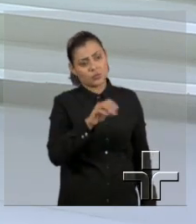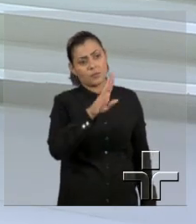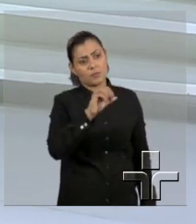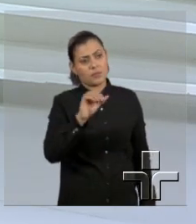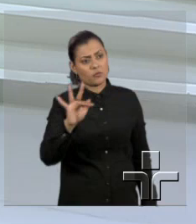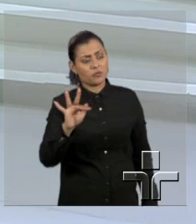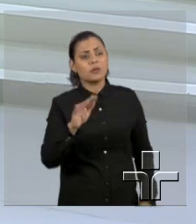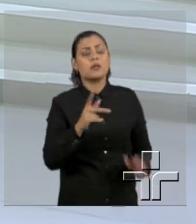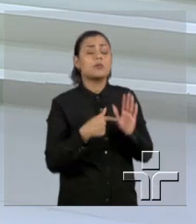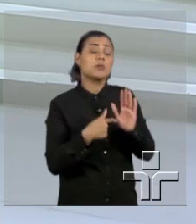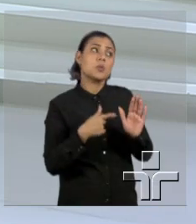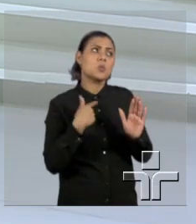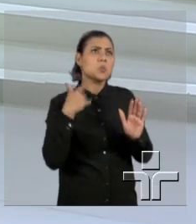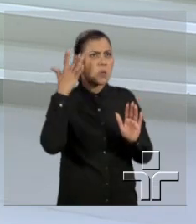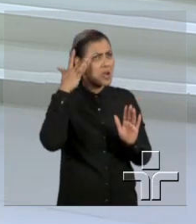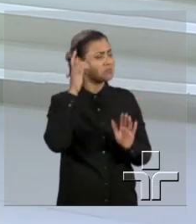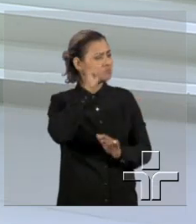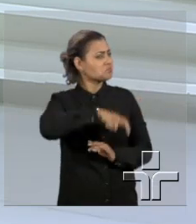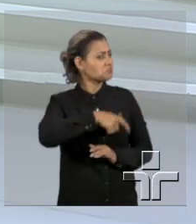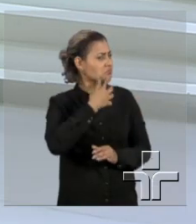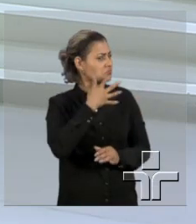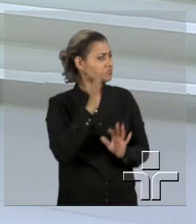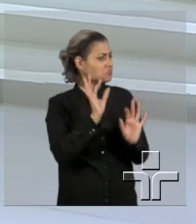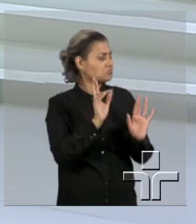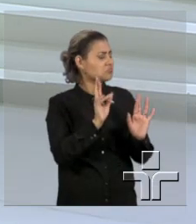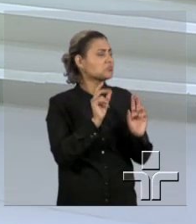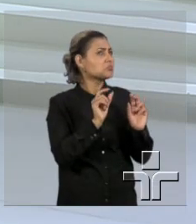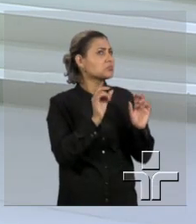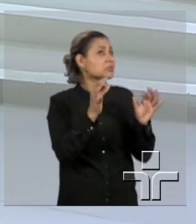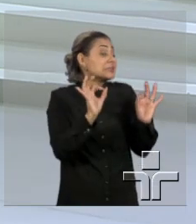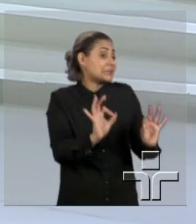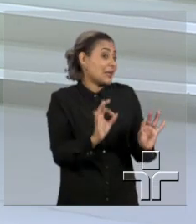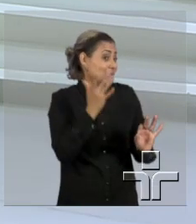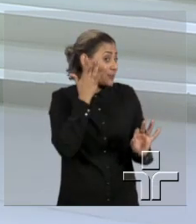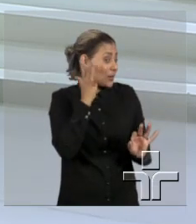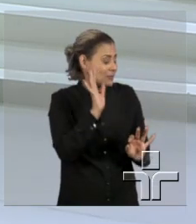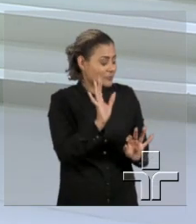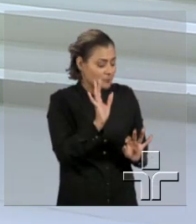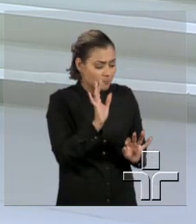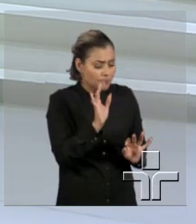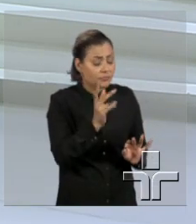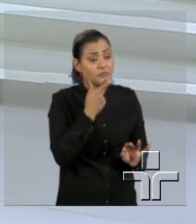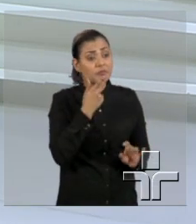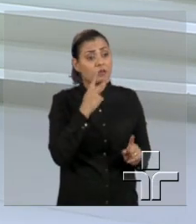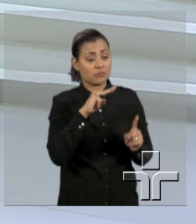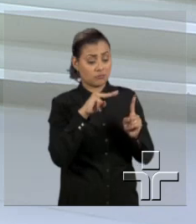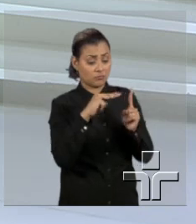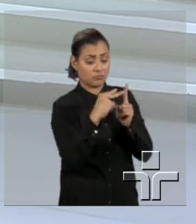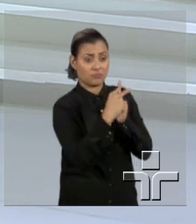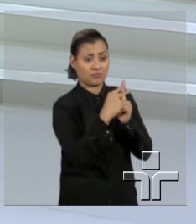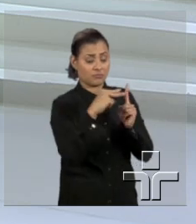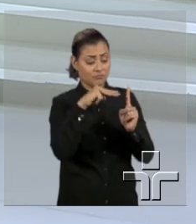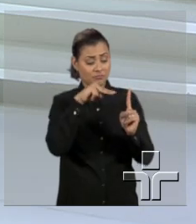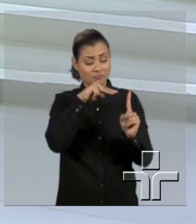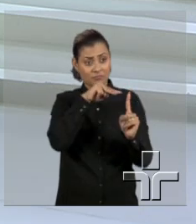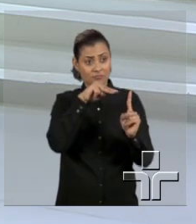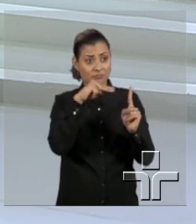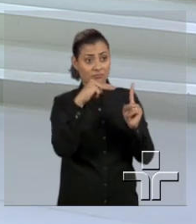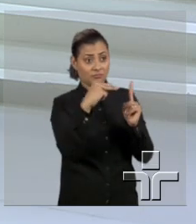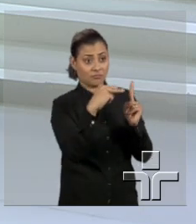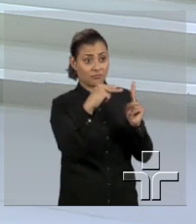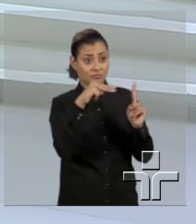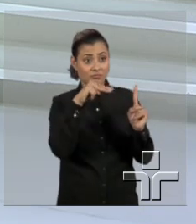dizendo, espero não estar errado, ele dizendo, ponto de vista é uma vista a partir de um